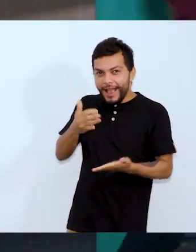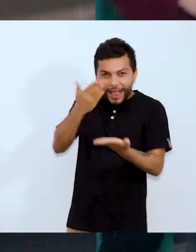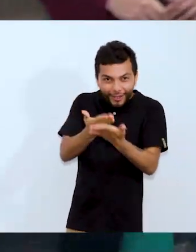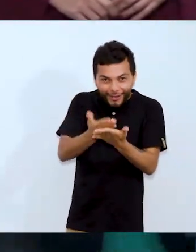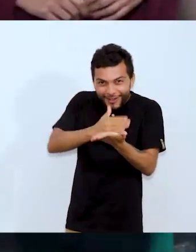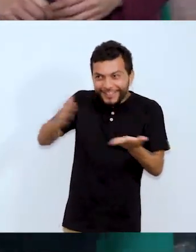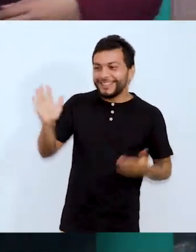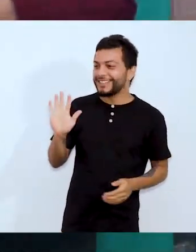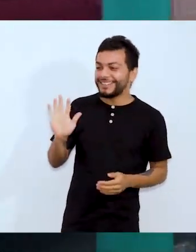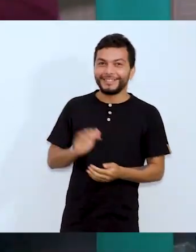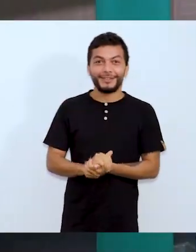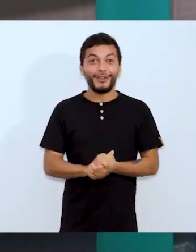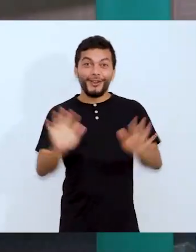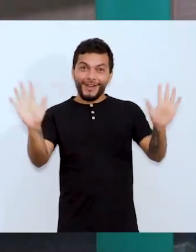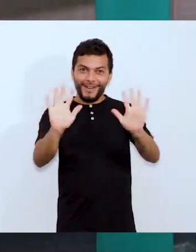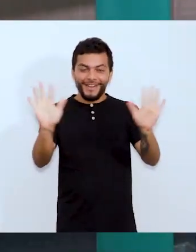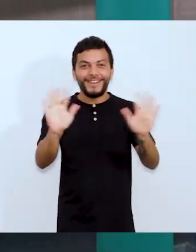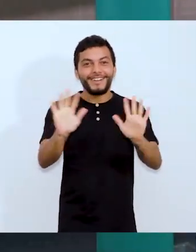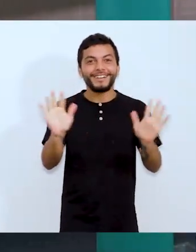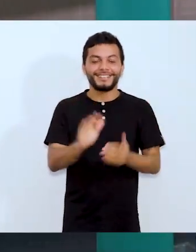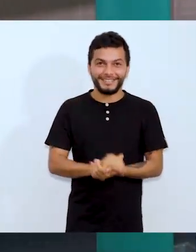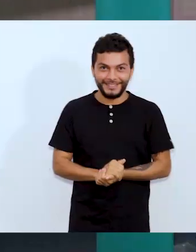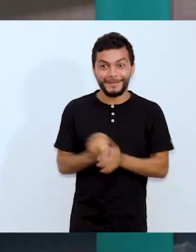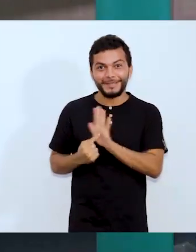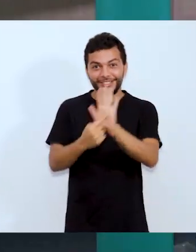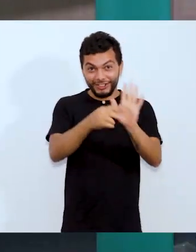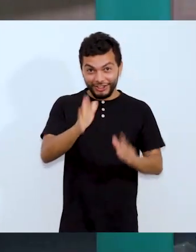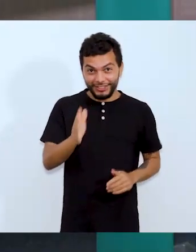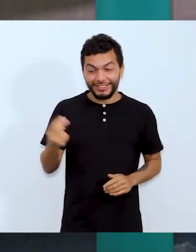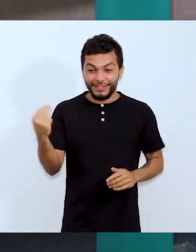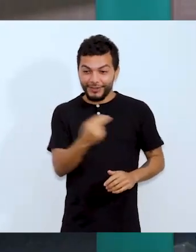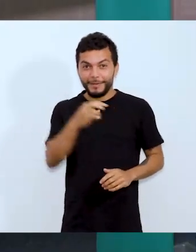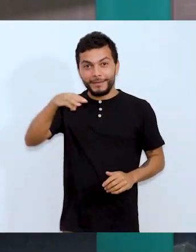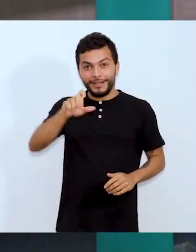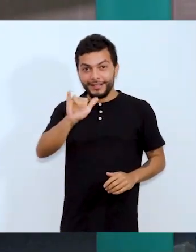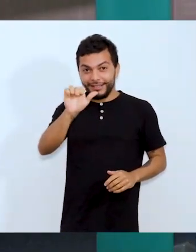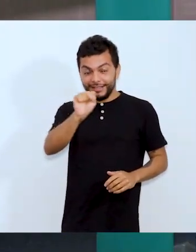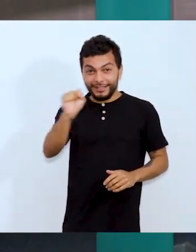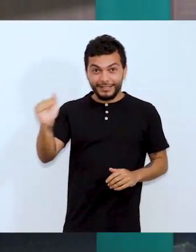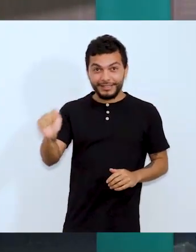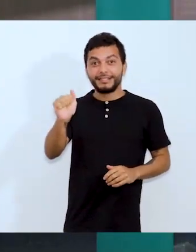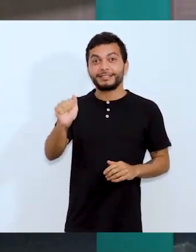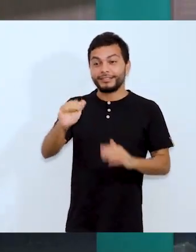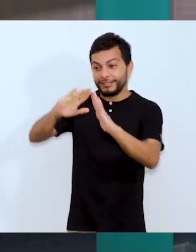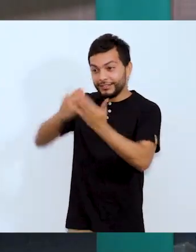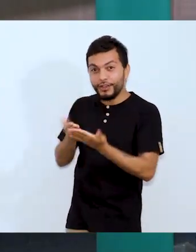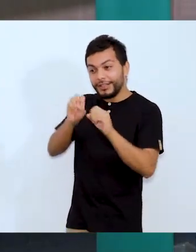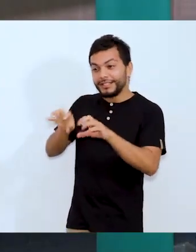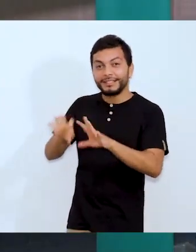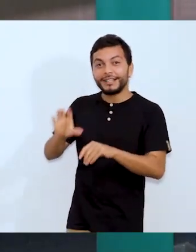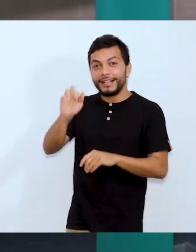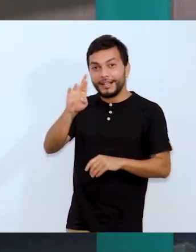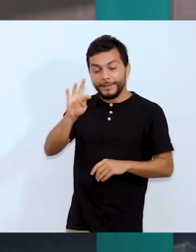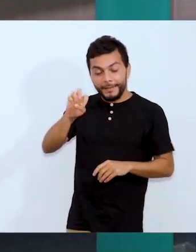Até, professora. Olá! Como eu fui apresentada, sou professora Melissa e leciono na Escola Municipal Carmelitana do Menino